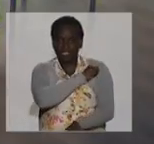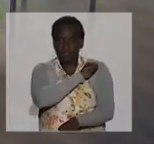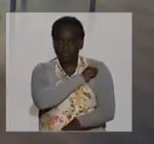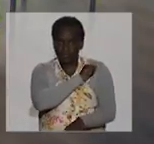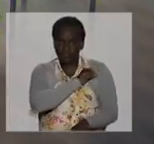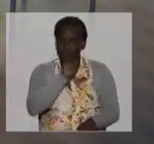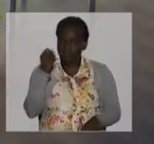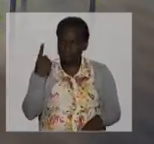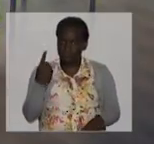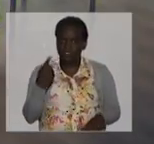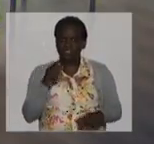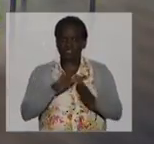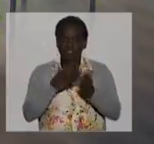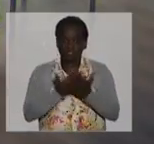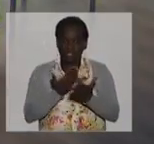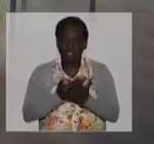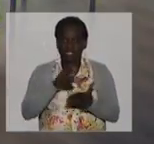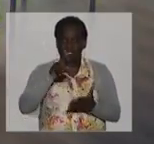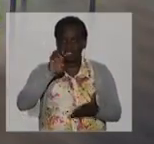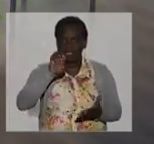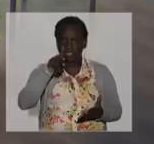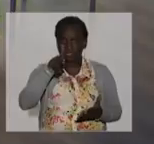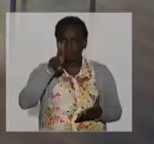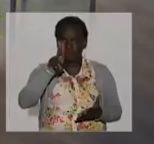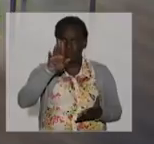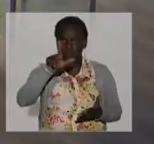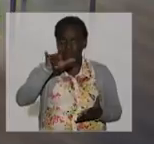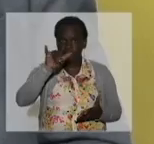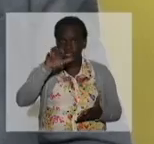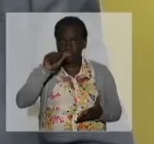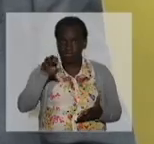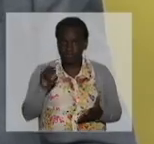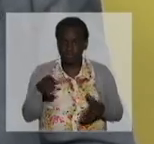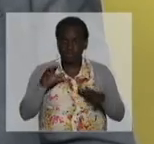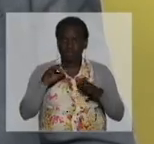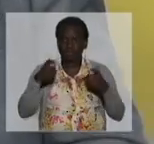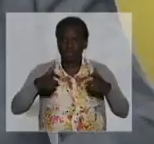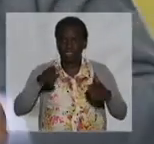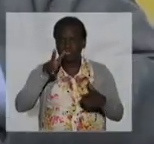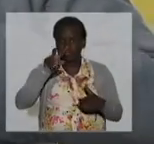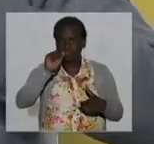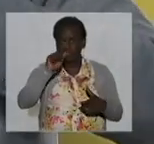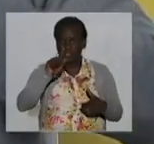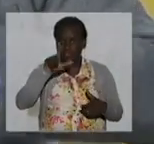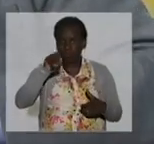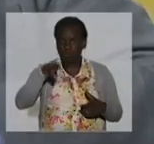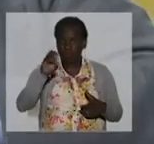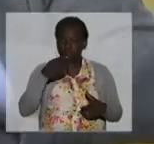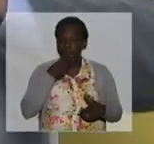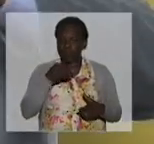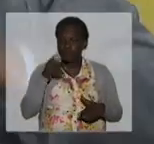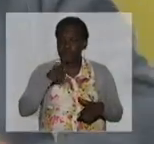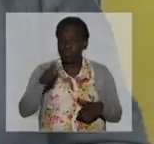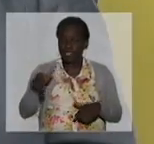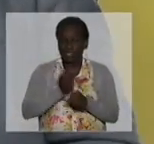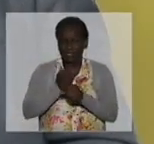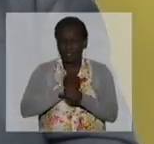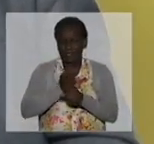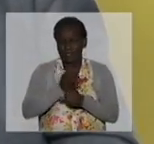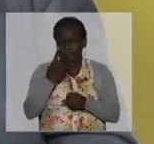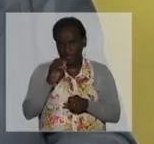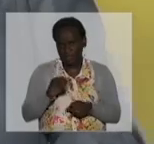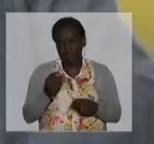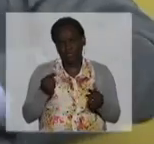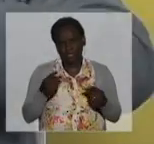irmão lá no Colégio Republicano. Em Vaz Lobo. Meu irmão é professor lá há mais de 40 anos. Muito